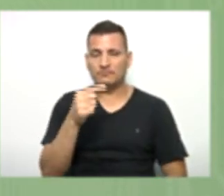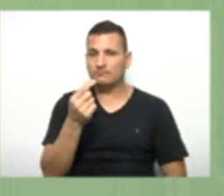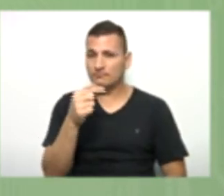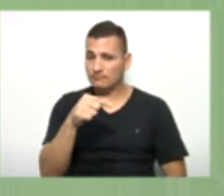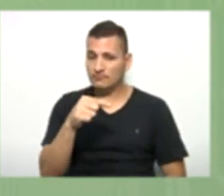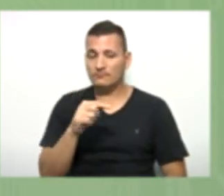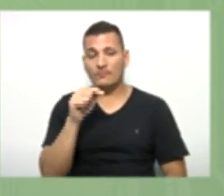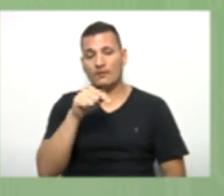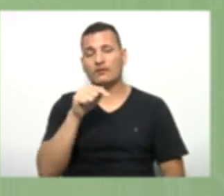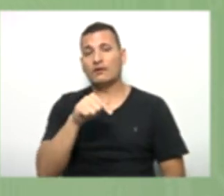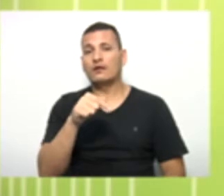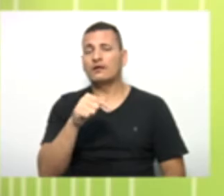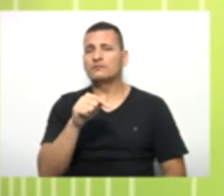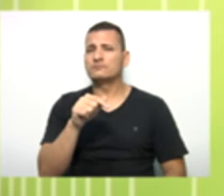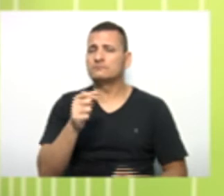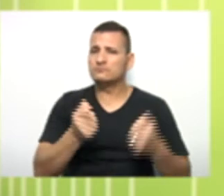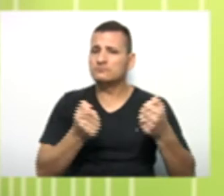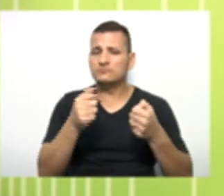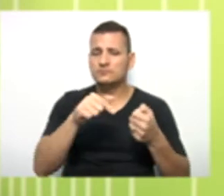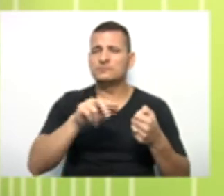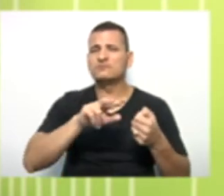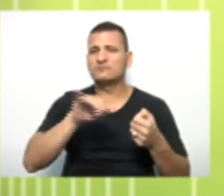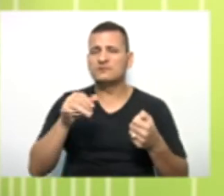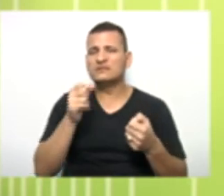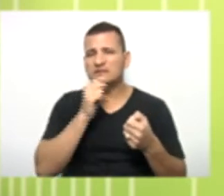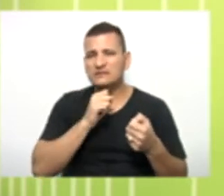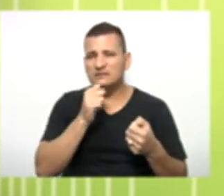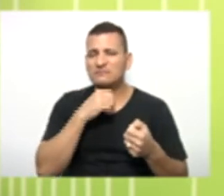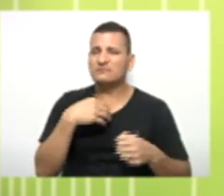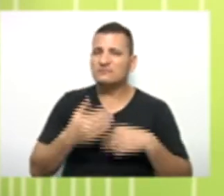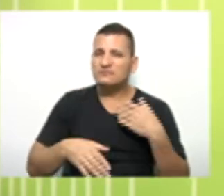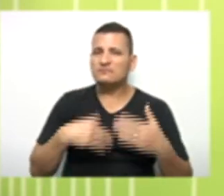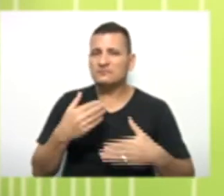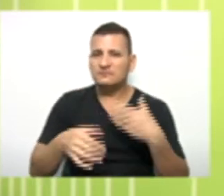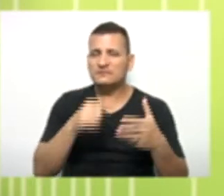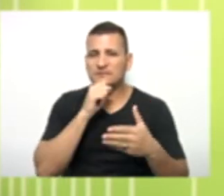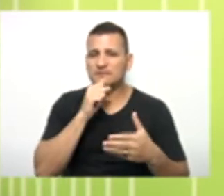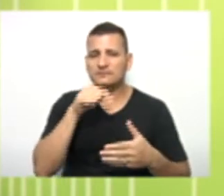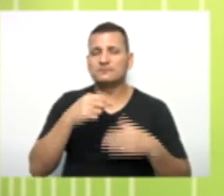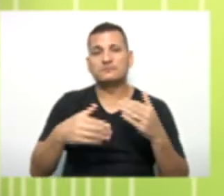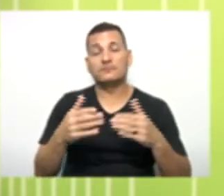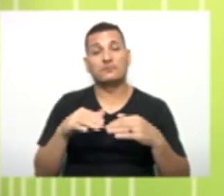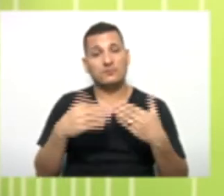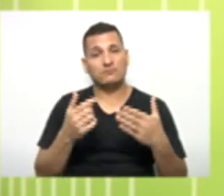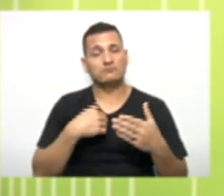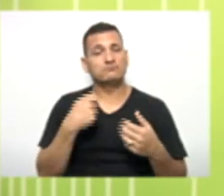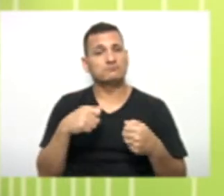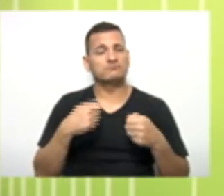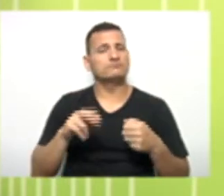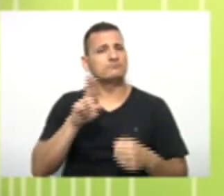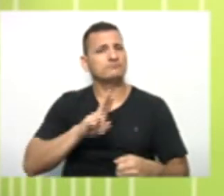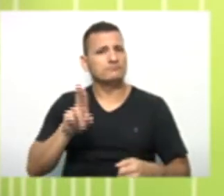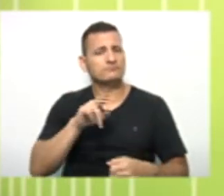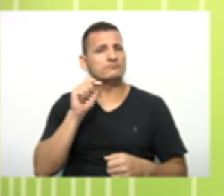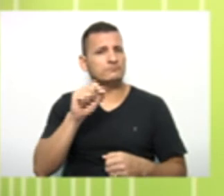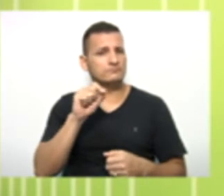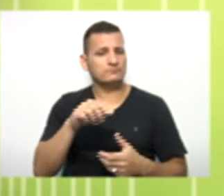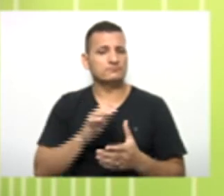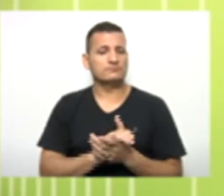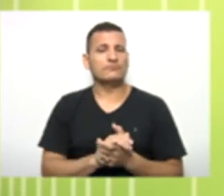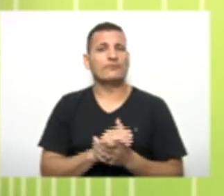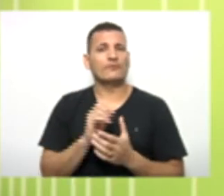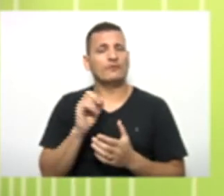ele vai se desgastando com o tempo. Então, eu tenho que utilizar o quê? Eu vou lançar